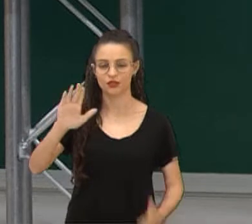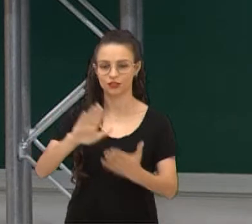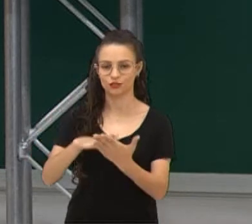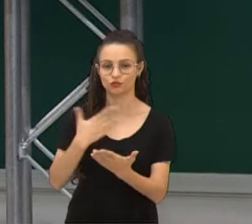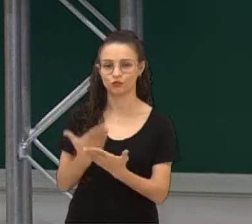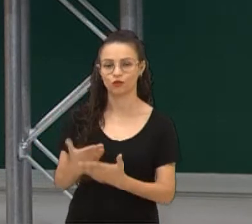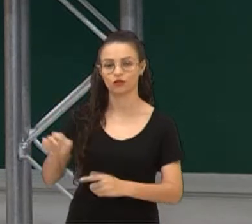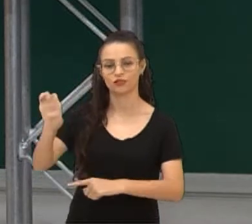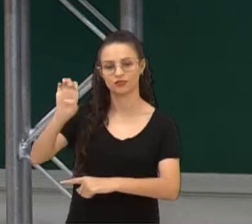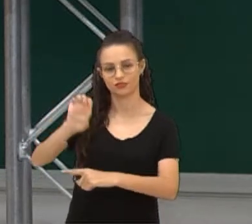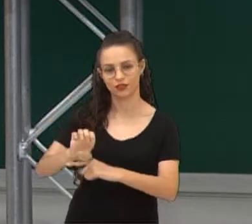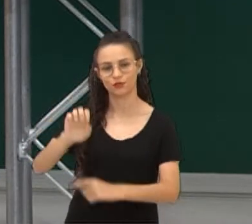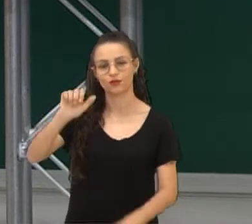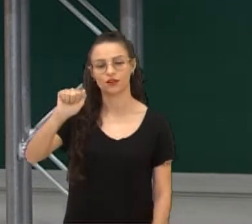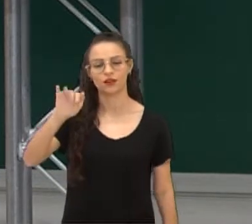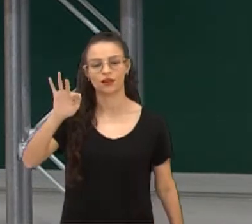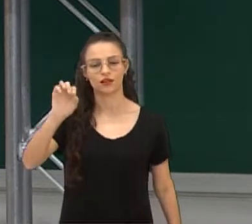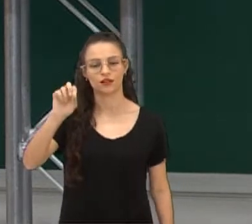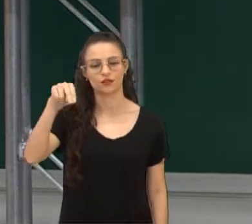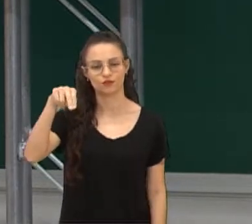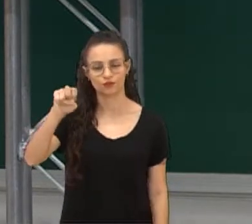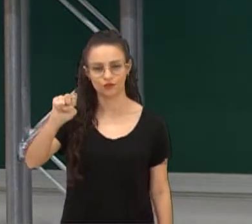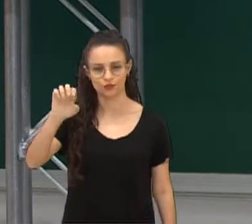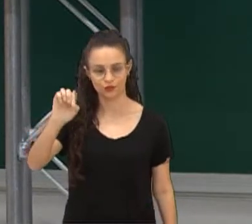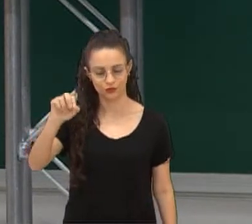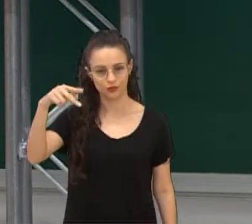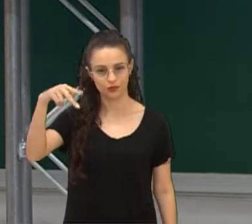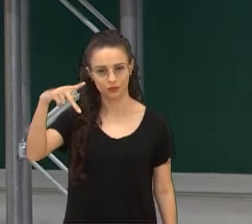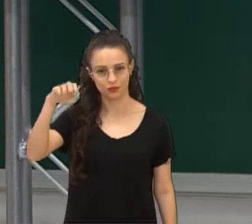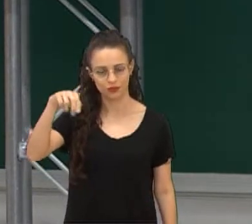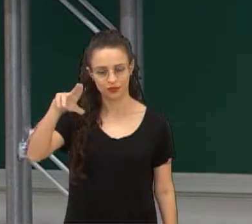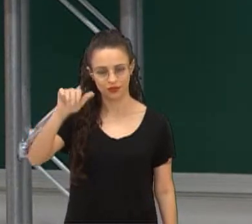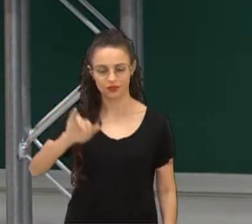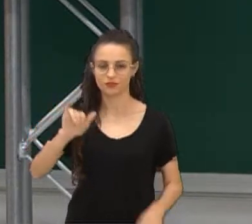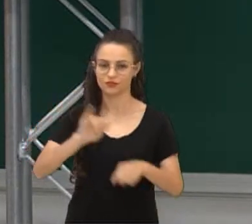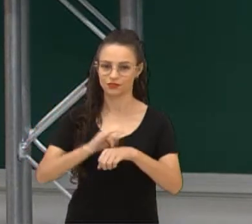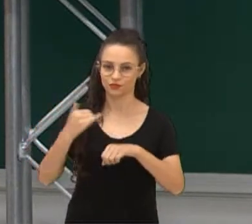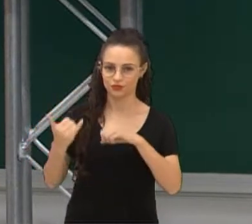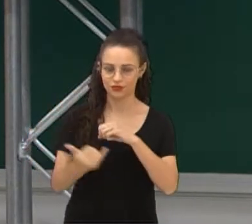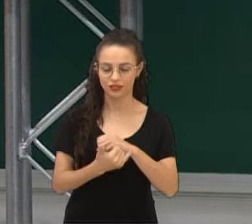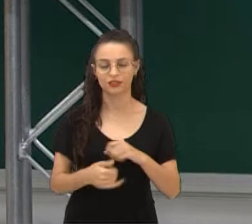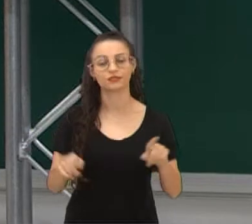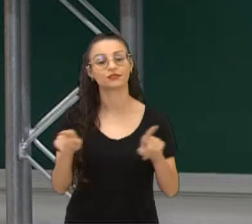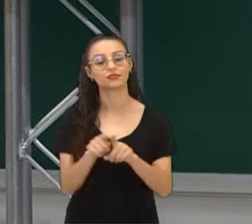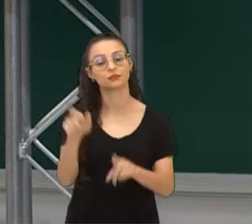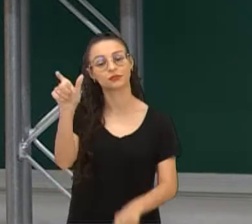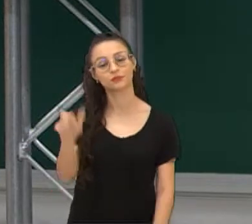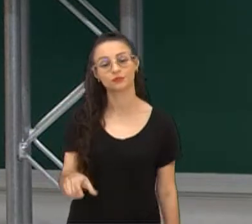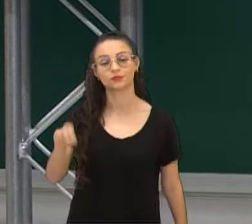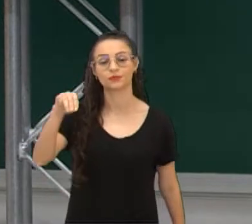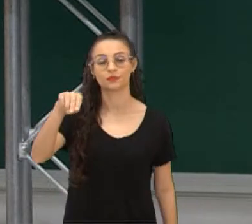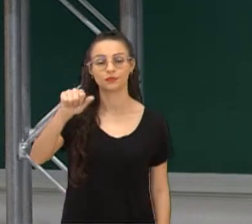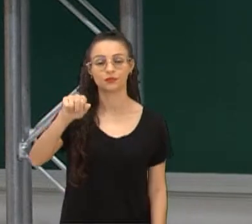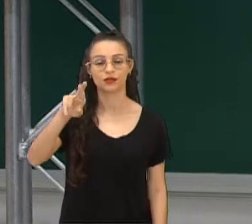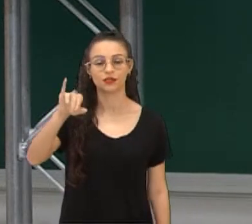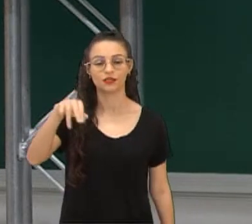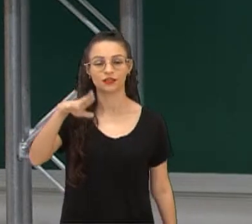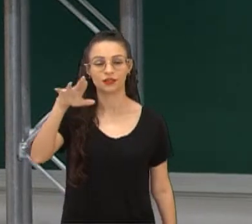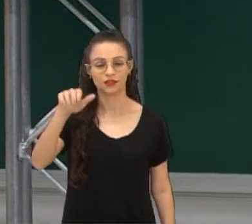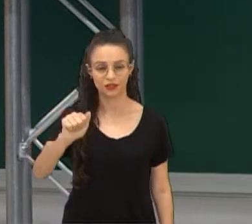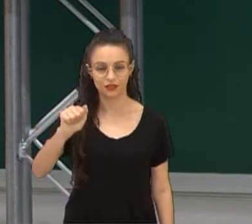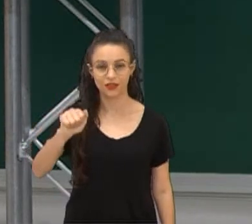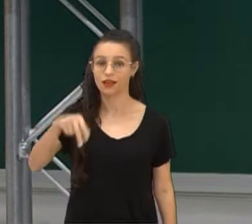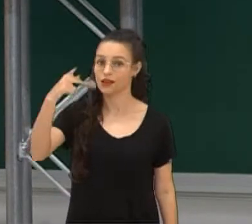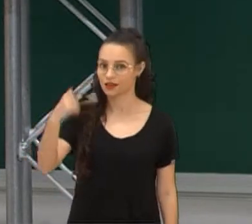Afonso Pena de São José dos Pinhais um grande abraço que mais Mariana Escola Estadual Benedito João